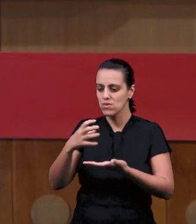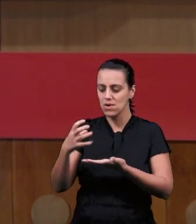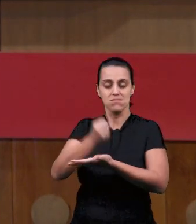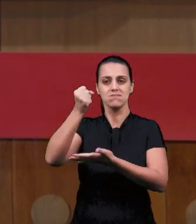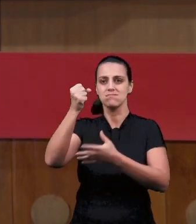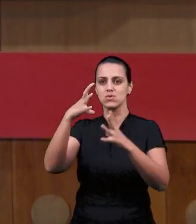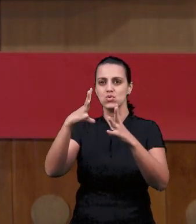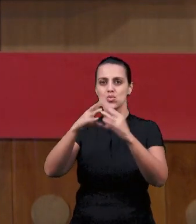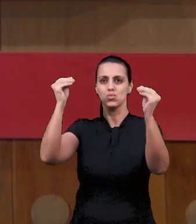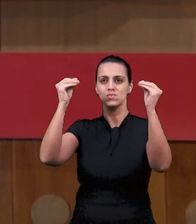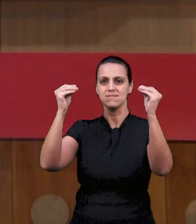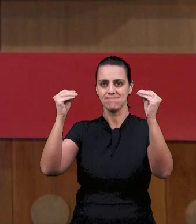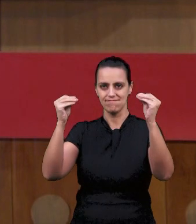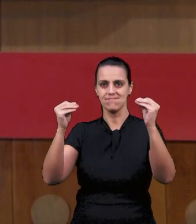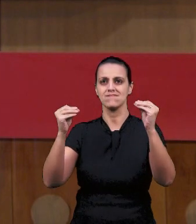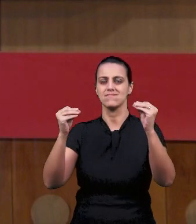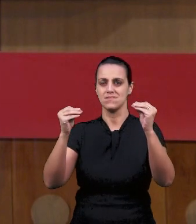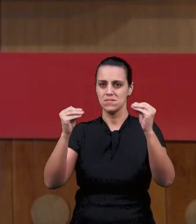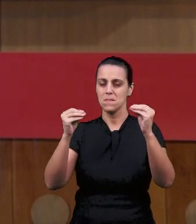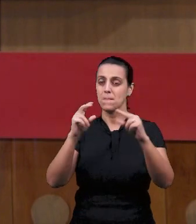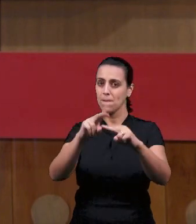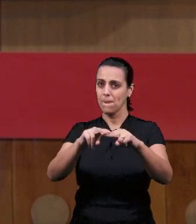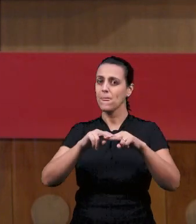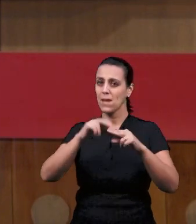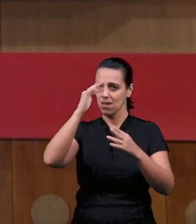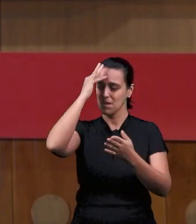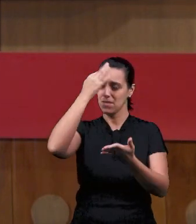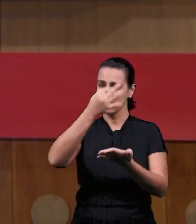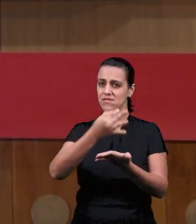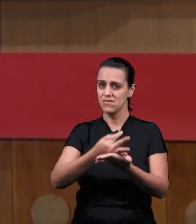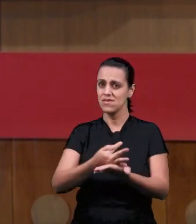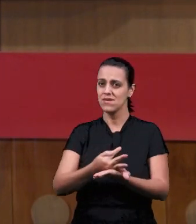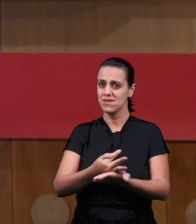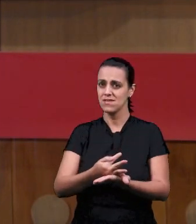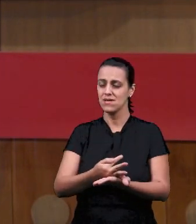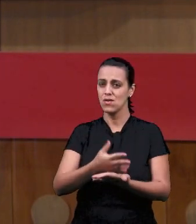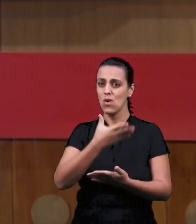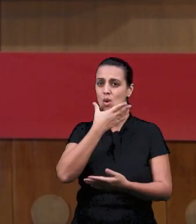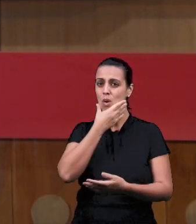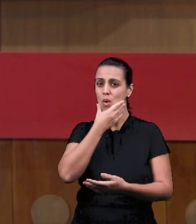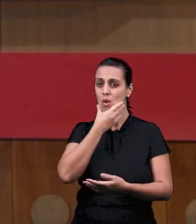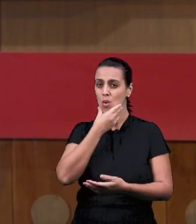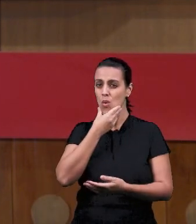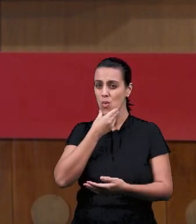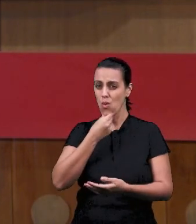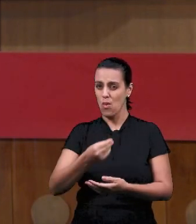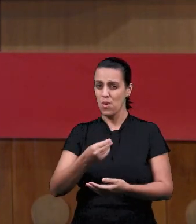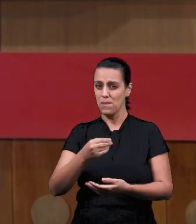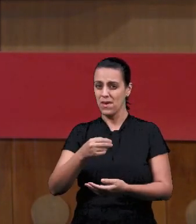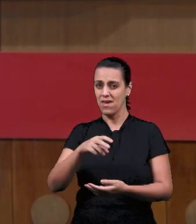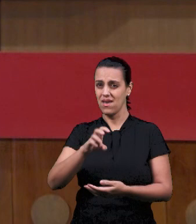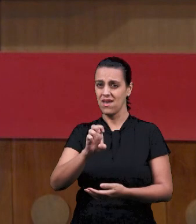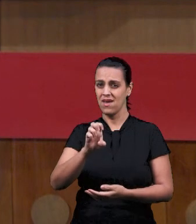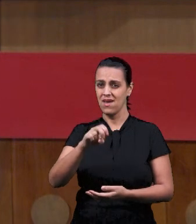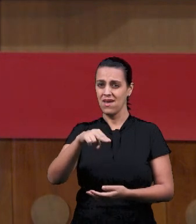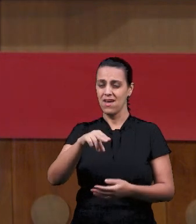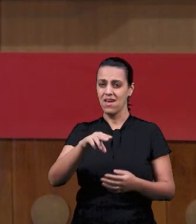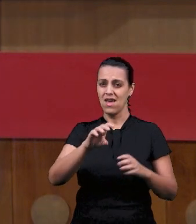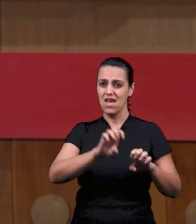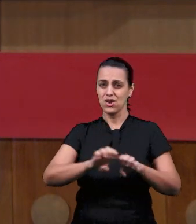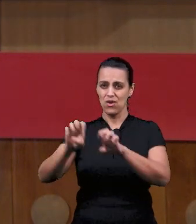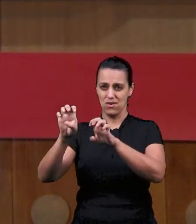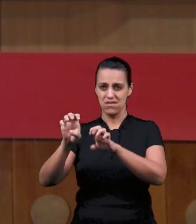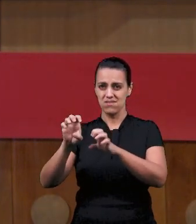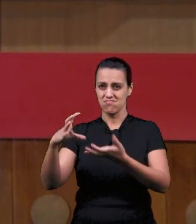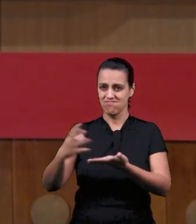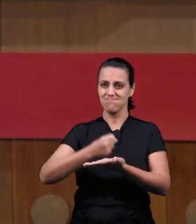como diz a palavra sobre Enoque, pela fé, Enoque foi arrebatado e não foi